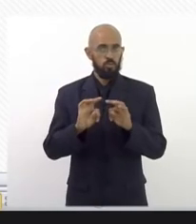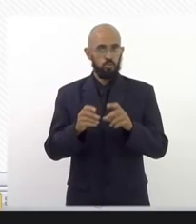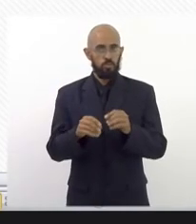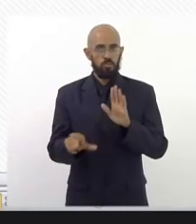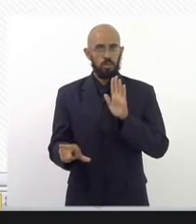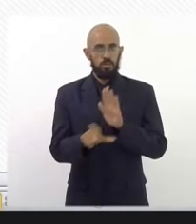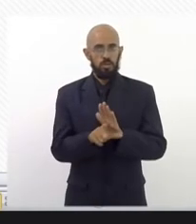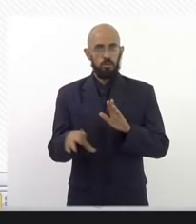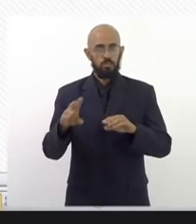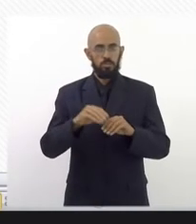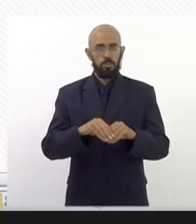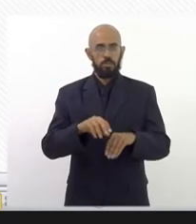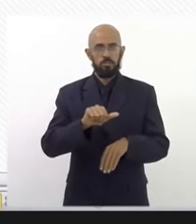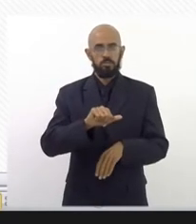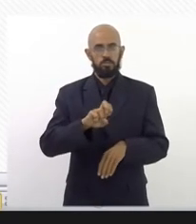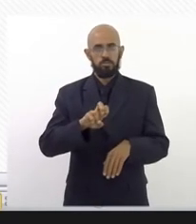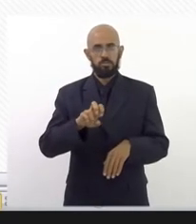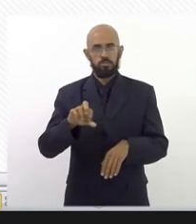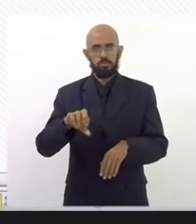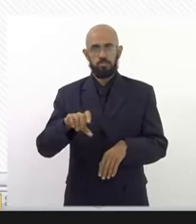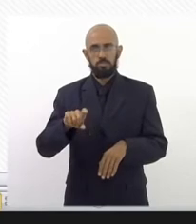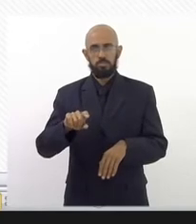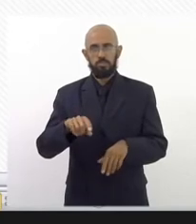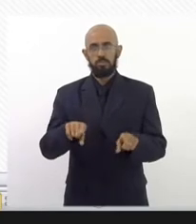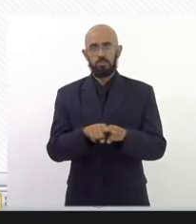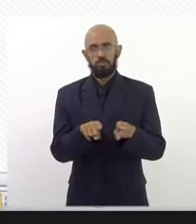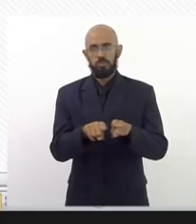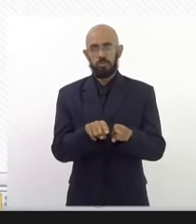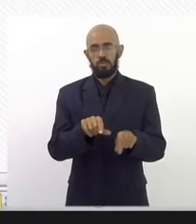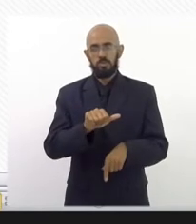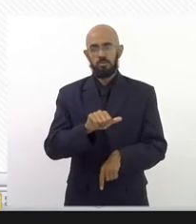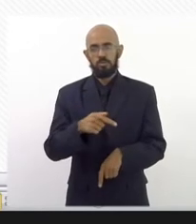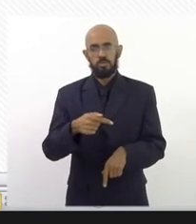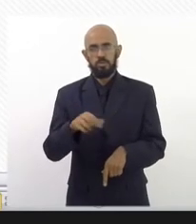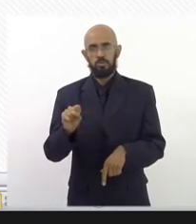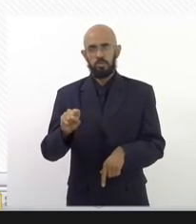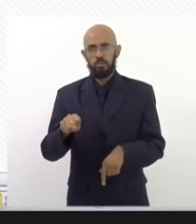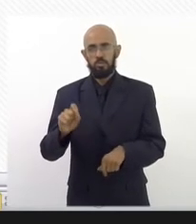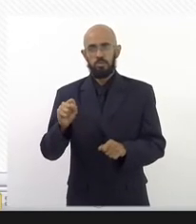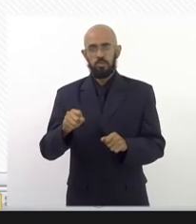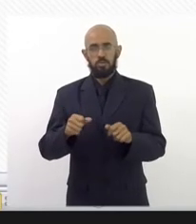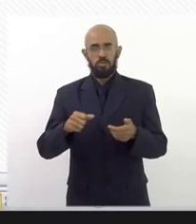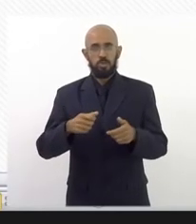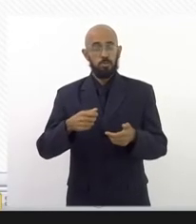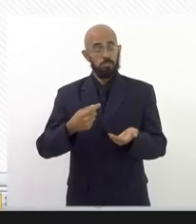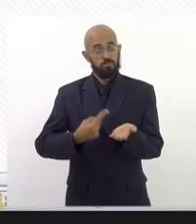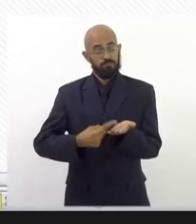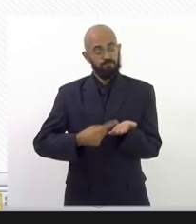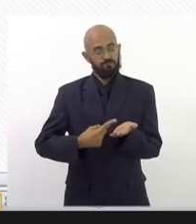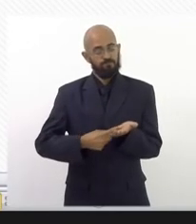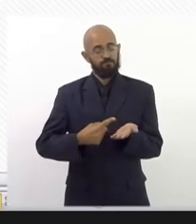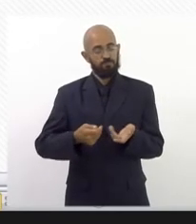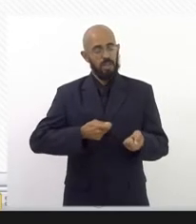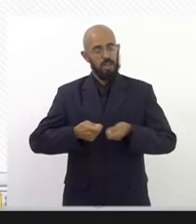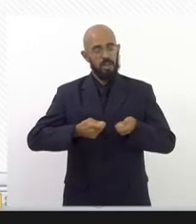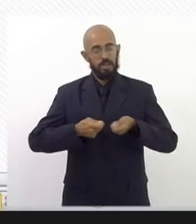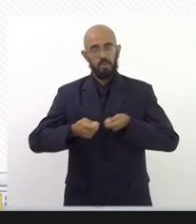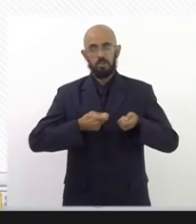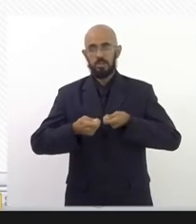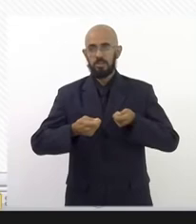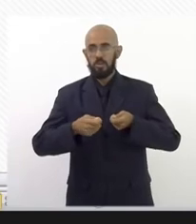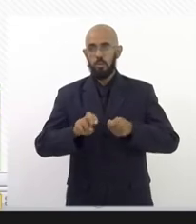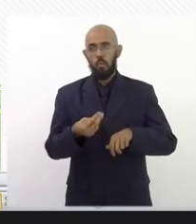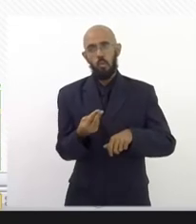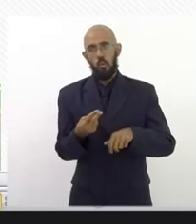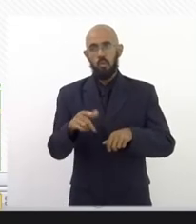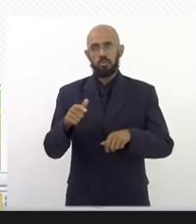Complementar 159 e pela Lei Complementar 178, que estão previstos na renegociação, senão ela seria aí mais